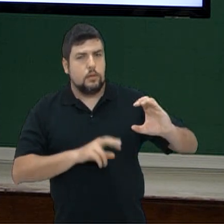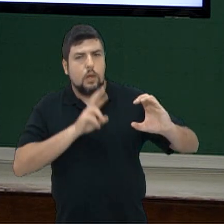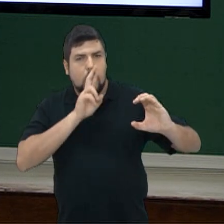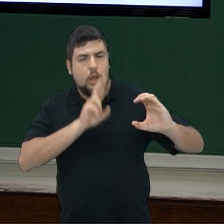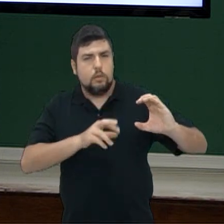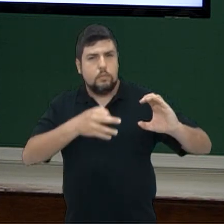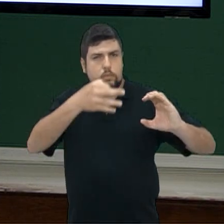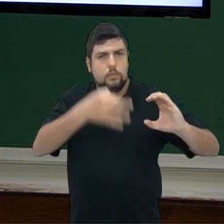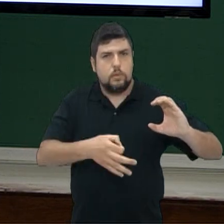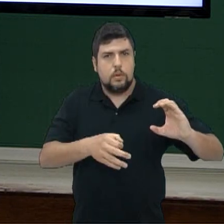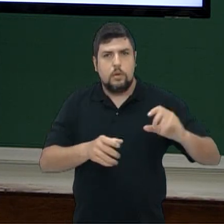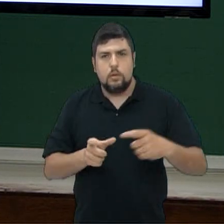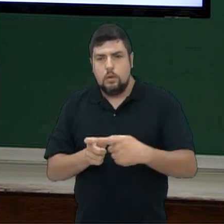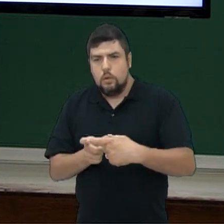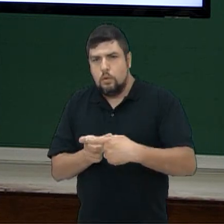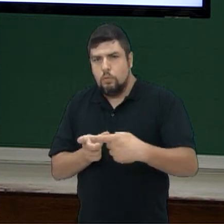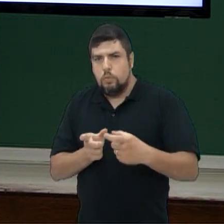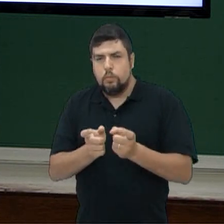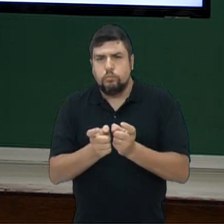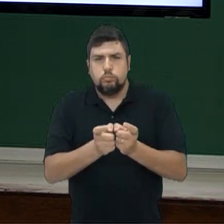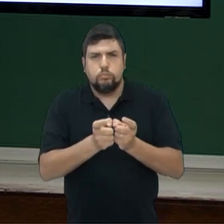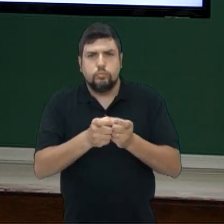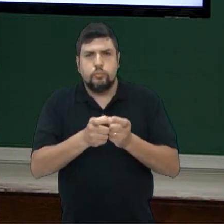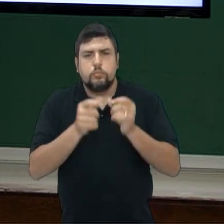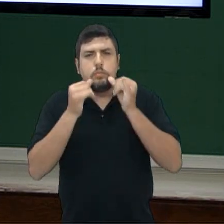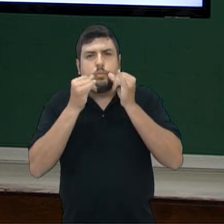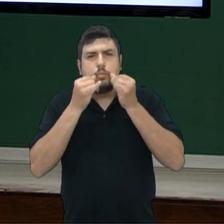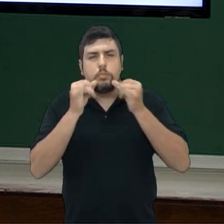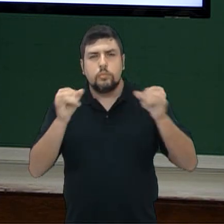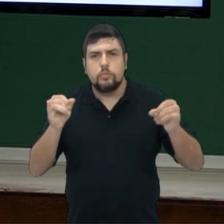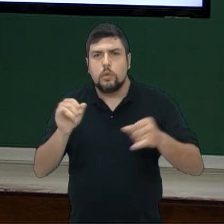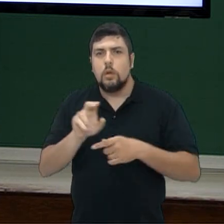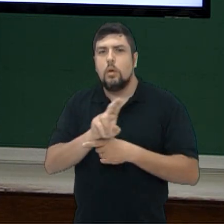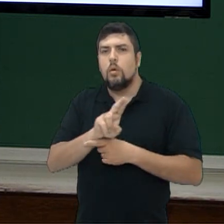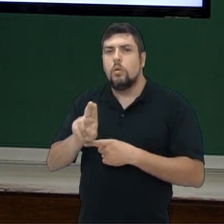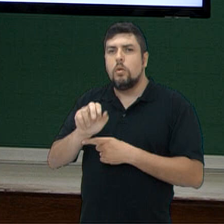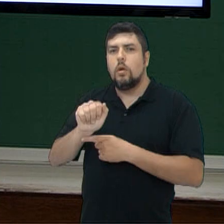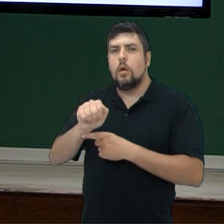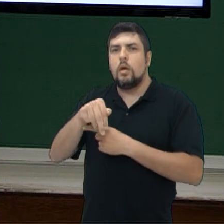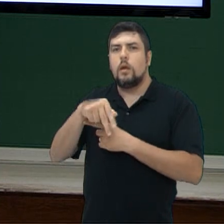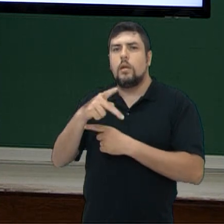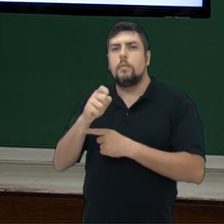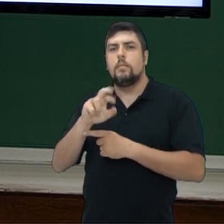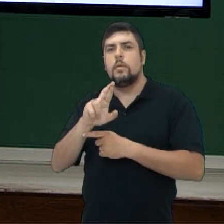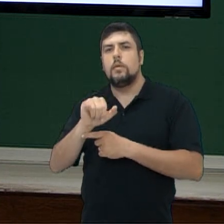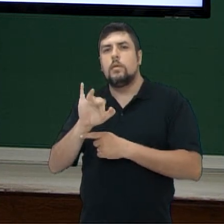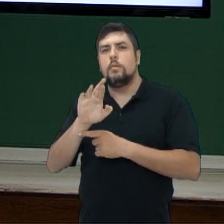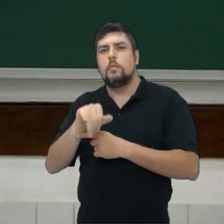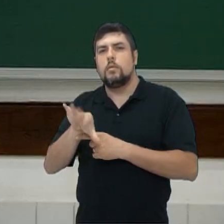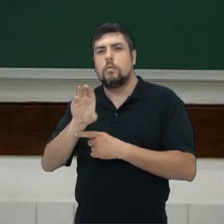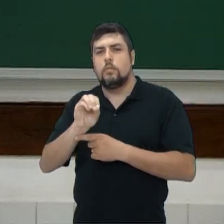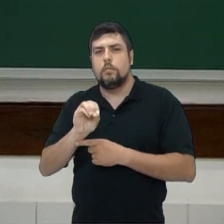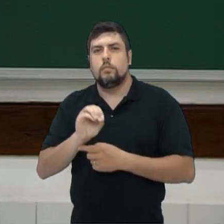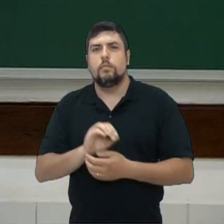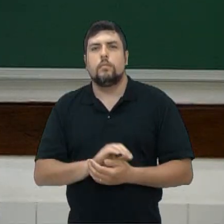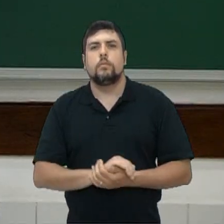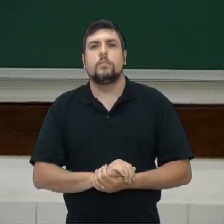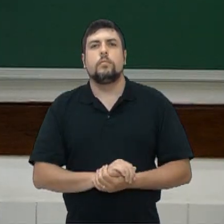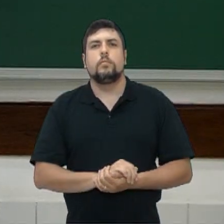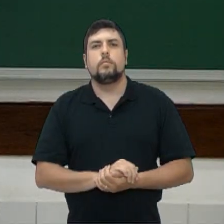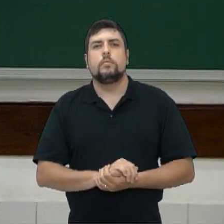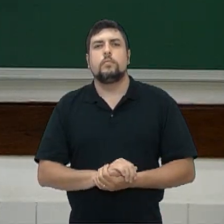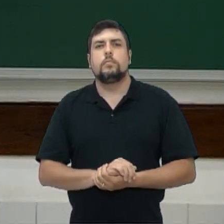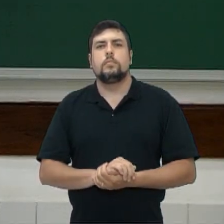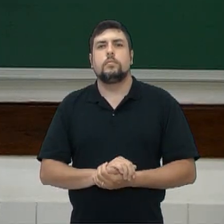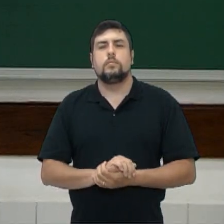É o amperímetro, né? O amperímetro ele é específico para medir a intensidade da corrente elétrica. Bom, então nós